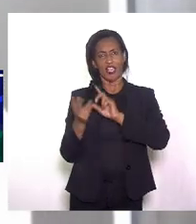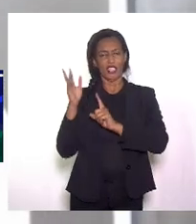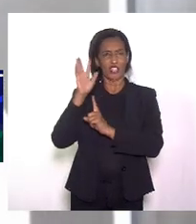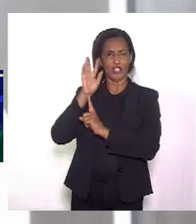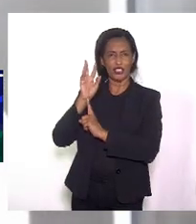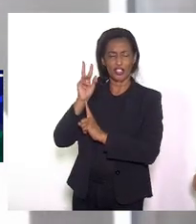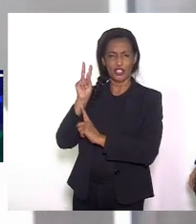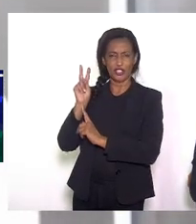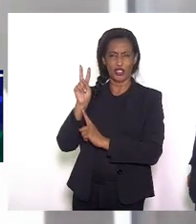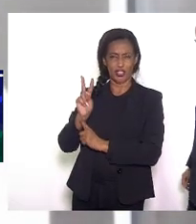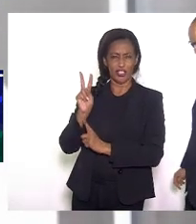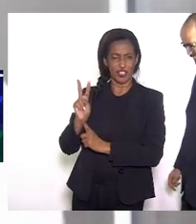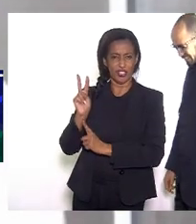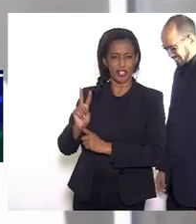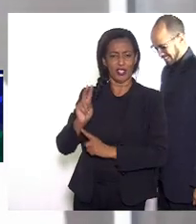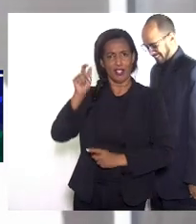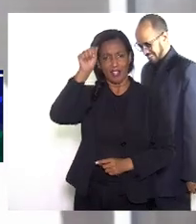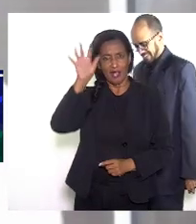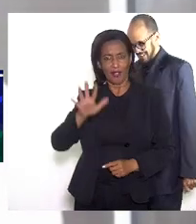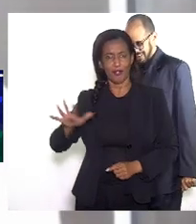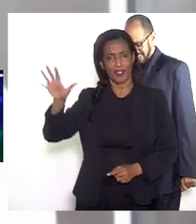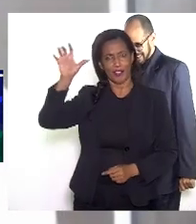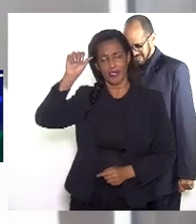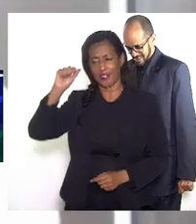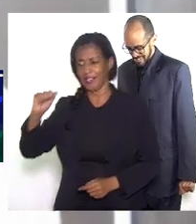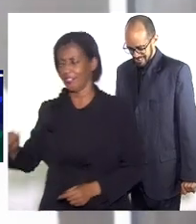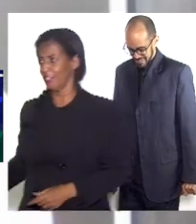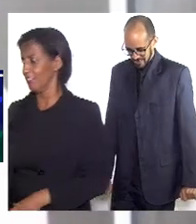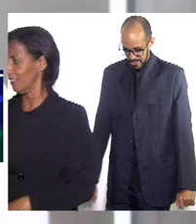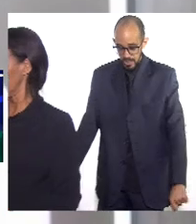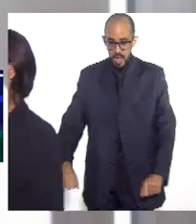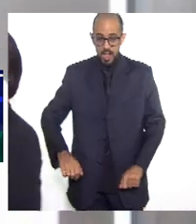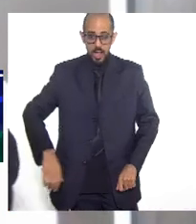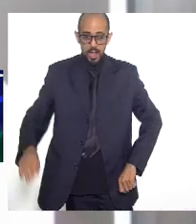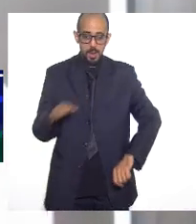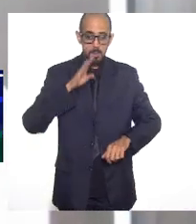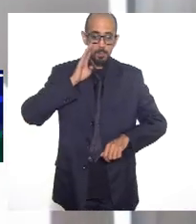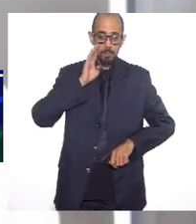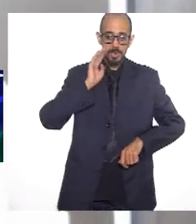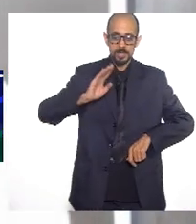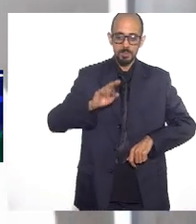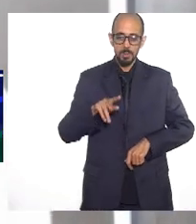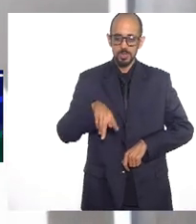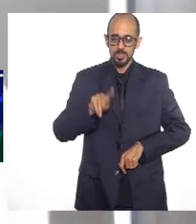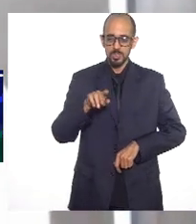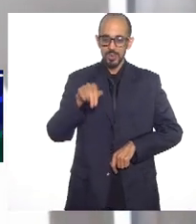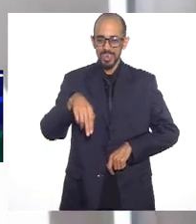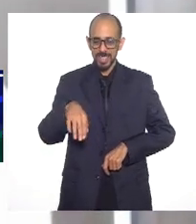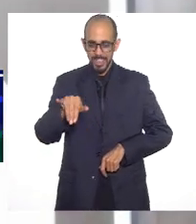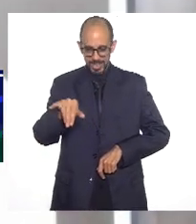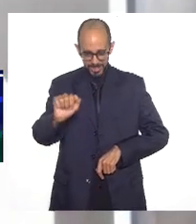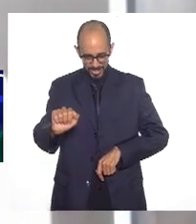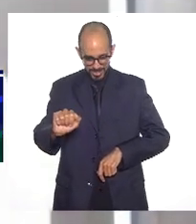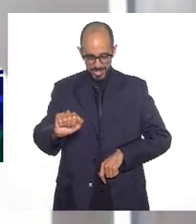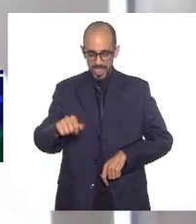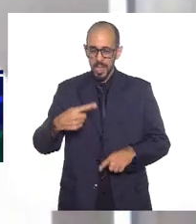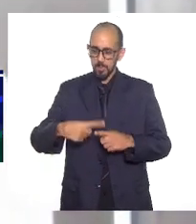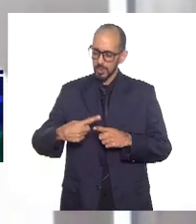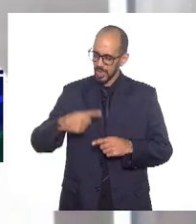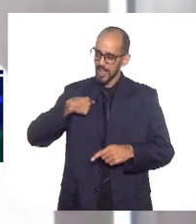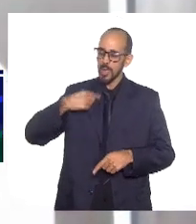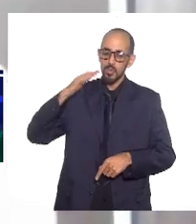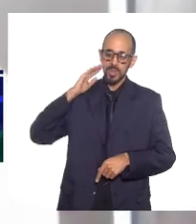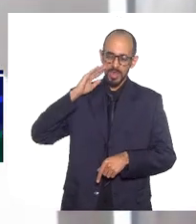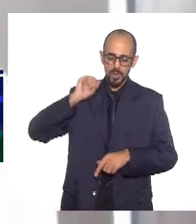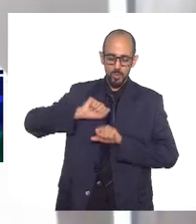origem africana, de parte do, principalmente do Quênia, que eu entendo muito bem as minhas origens, né? Então, o